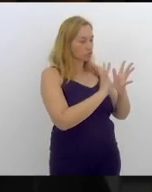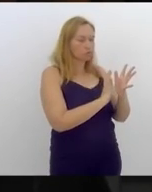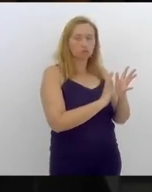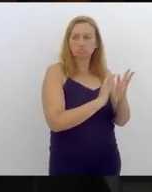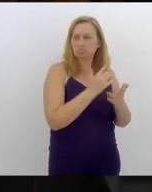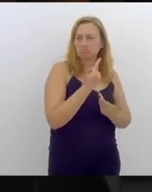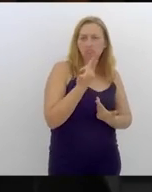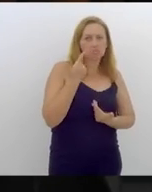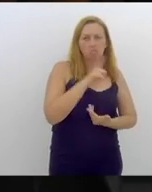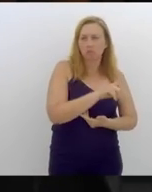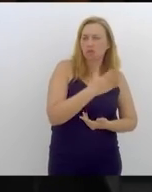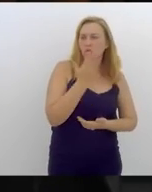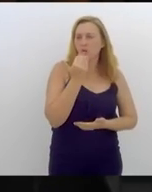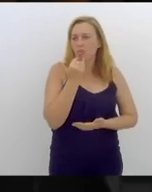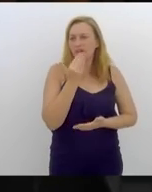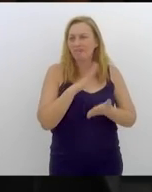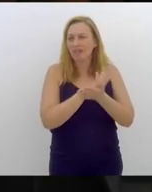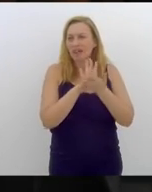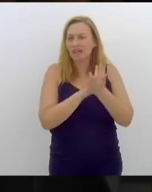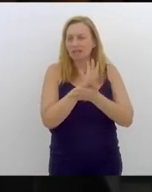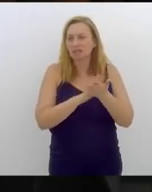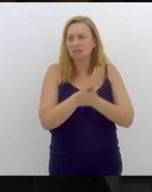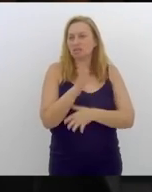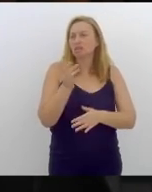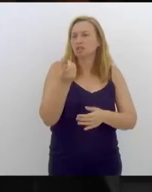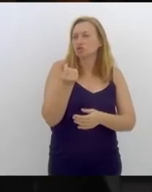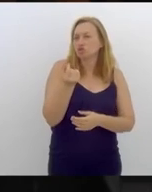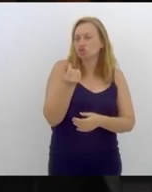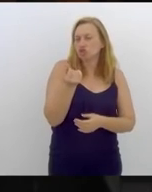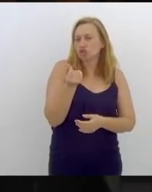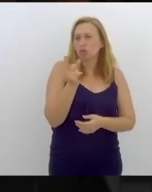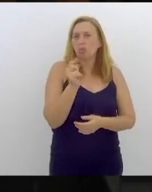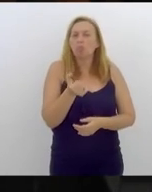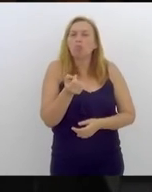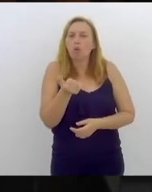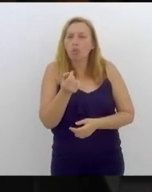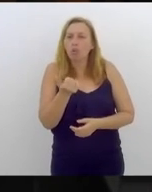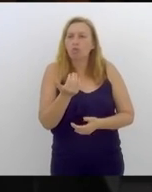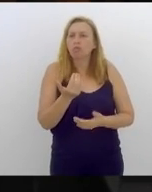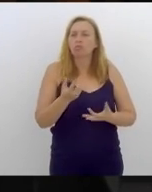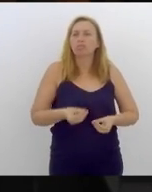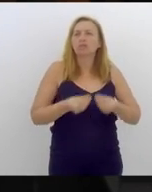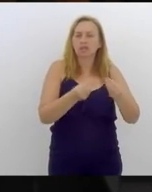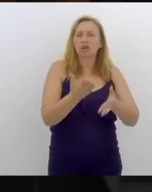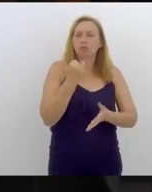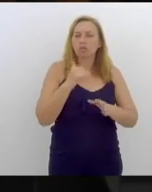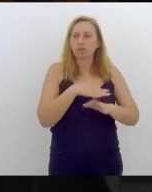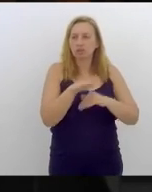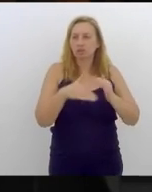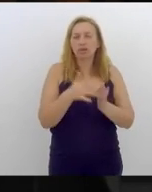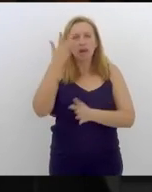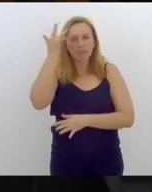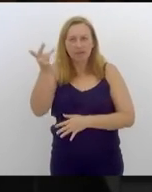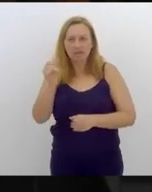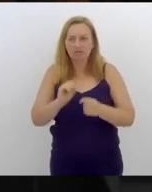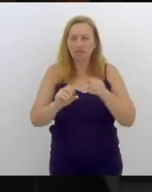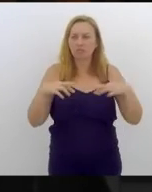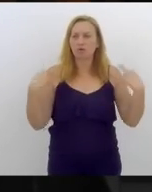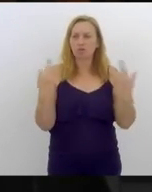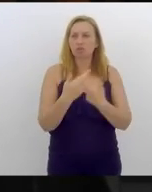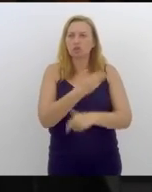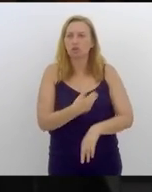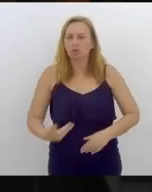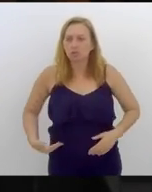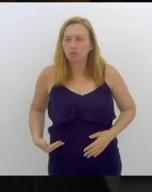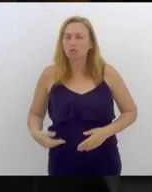tem que comer arroz com ovo porque é o dinheiro não tem sido suficiente para alimentar todo mundo Amanhã nós vamos realizar uma audiência pública